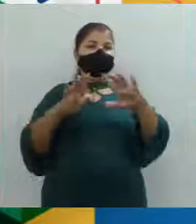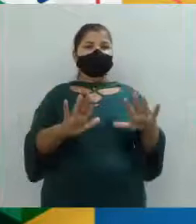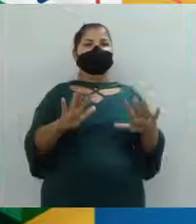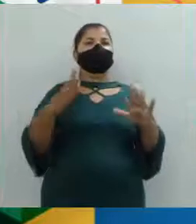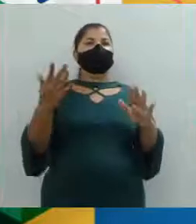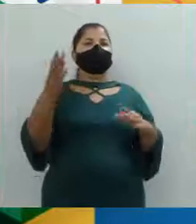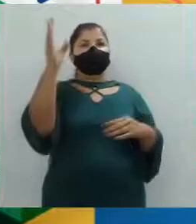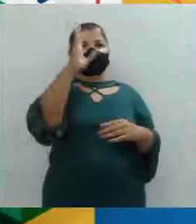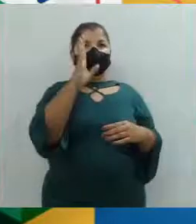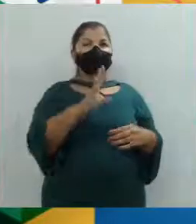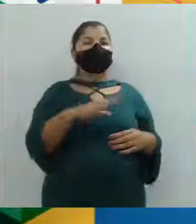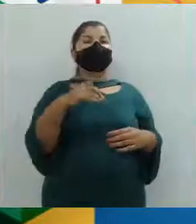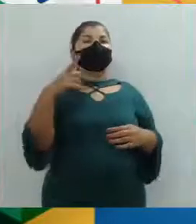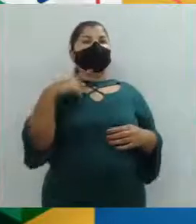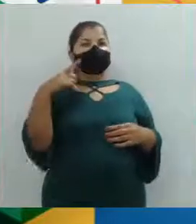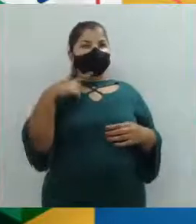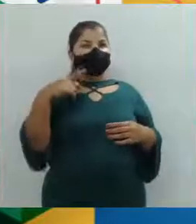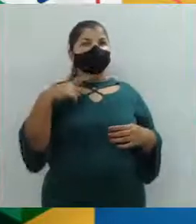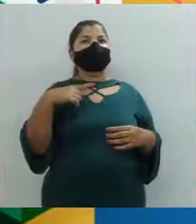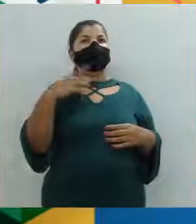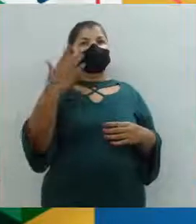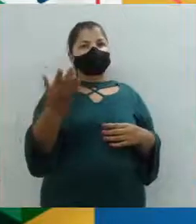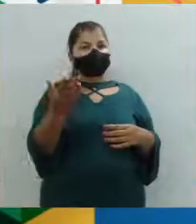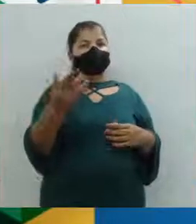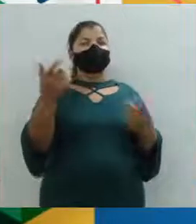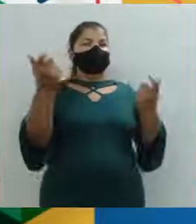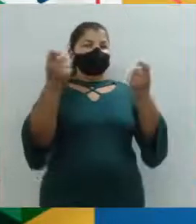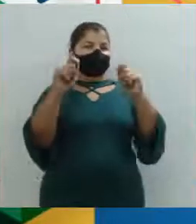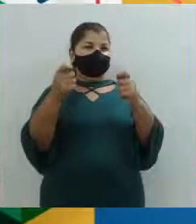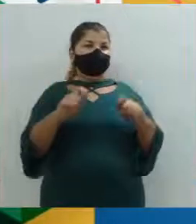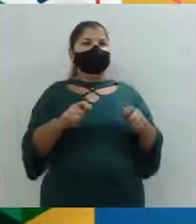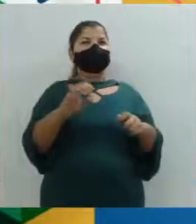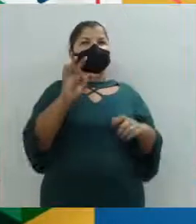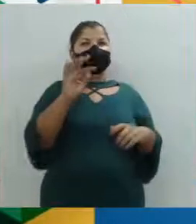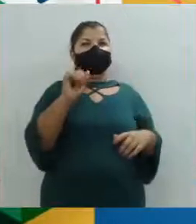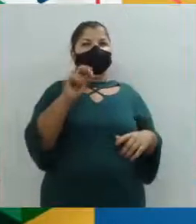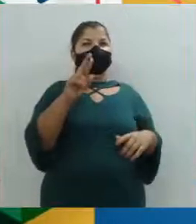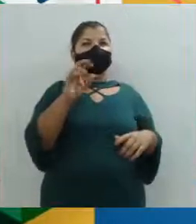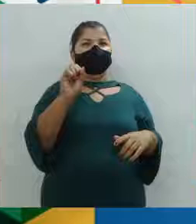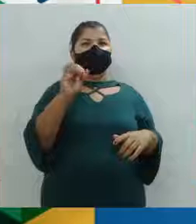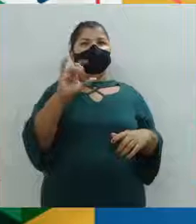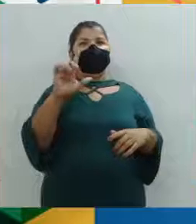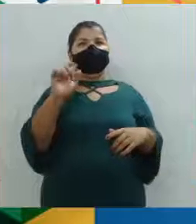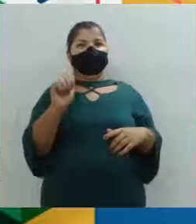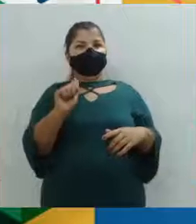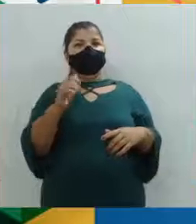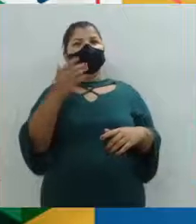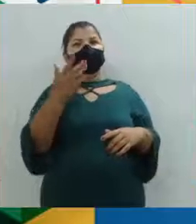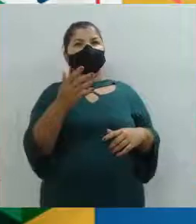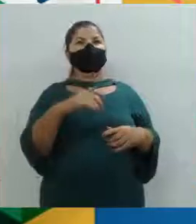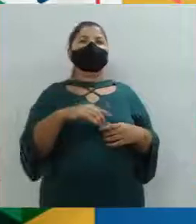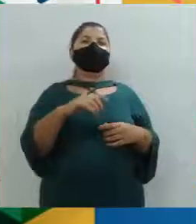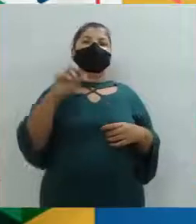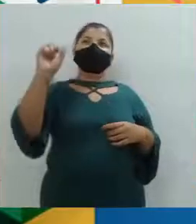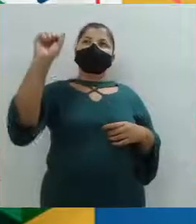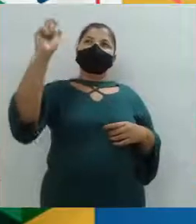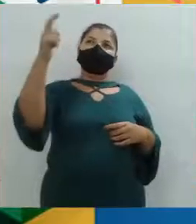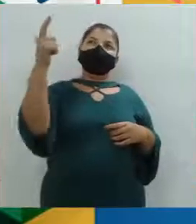uma obra, e várias obras em si, mas em especial de Tarsila do Amaral. Ela vai fazer essa obra chamada Sol Poente,